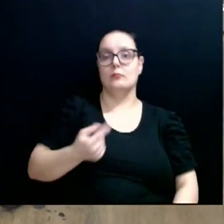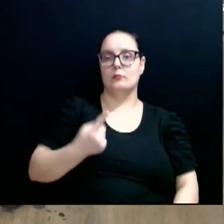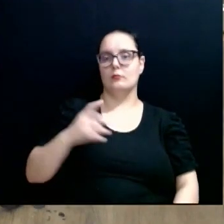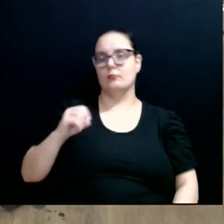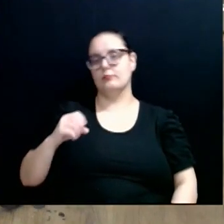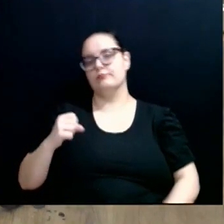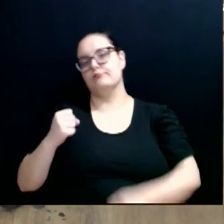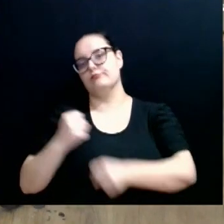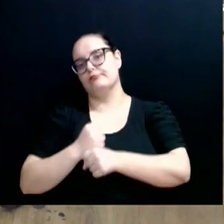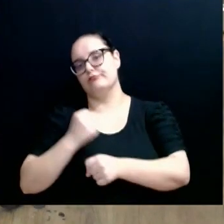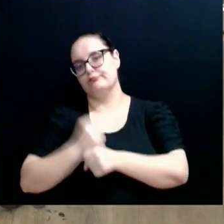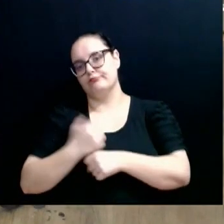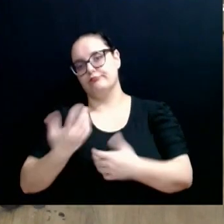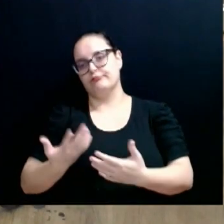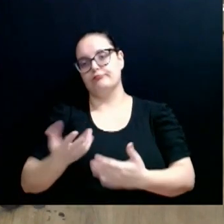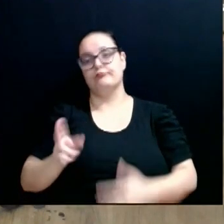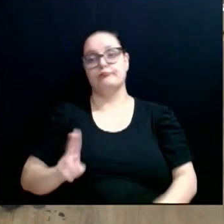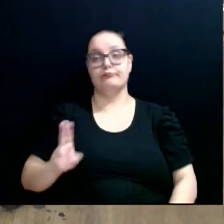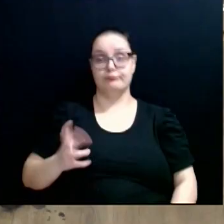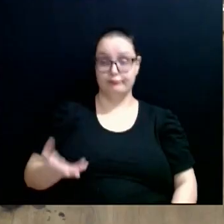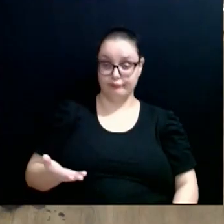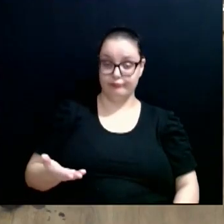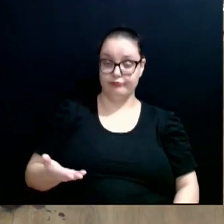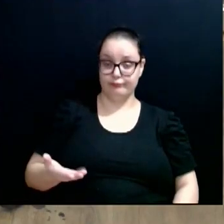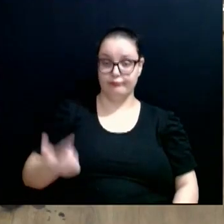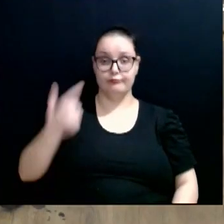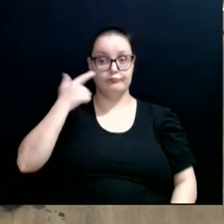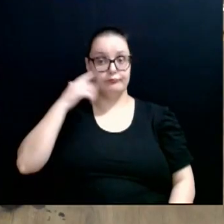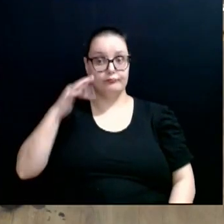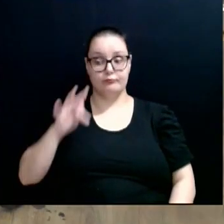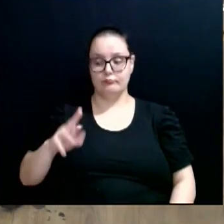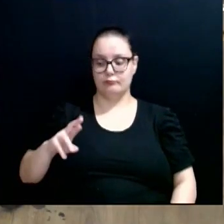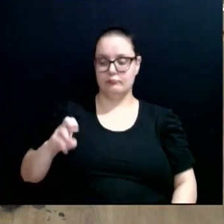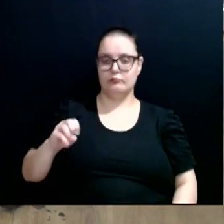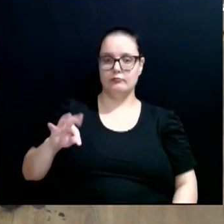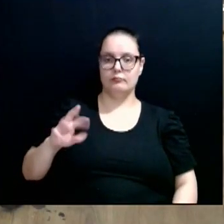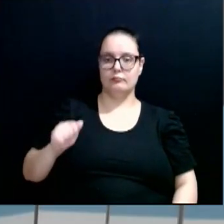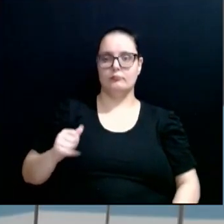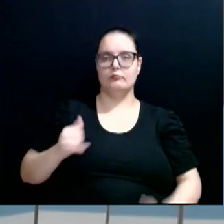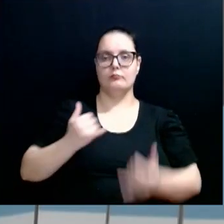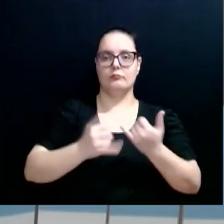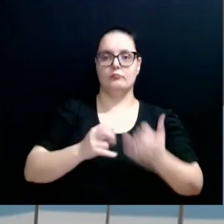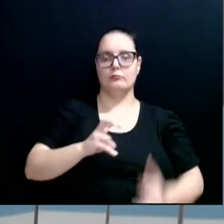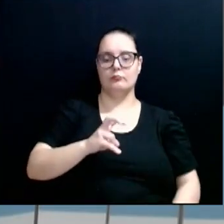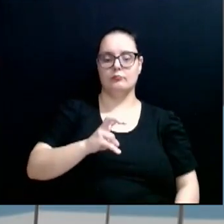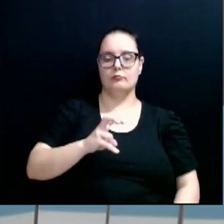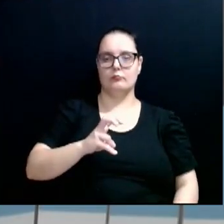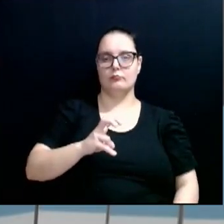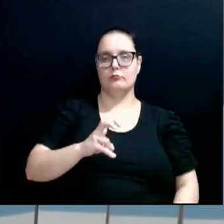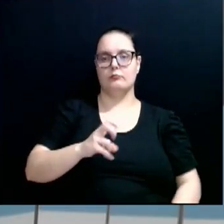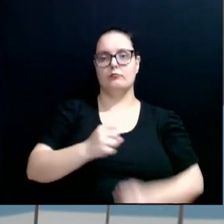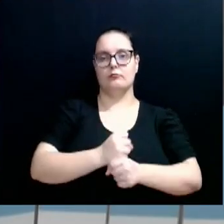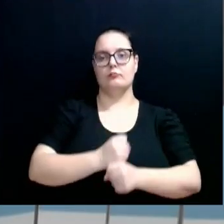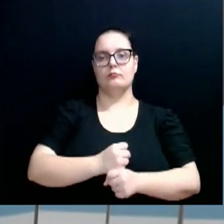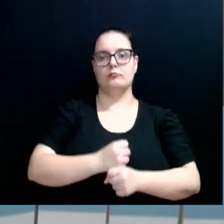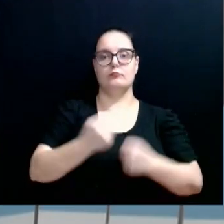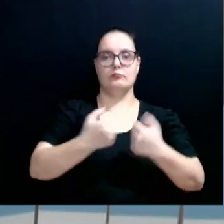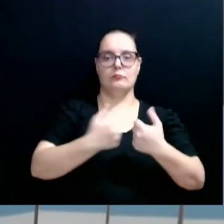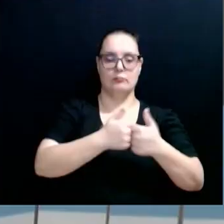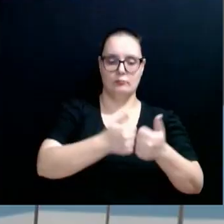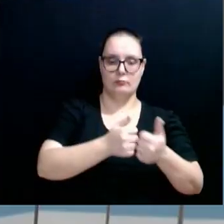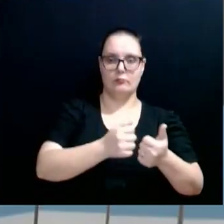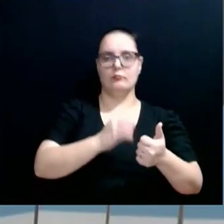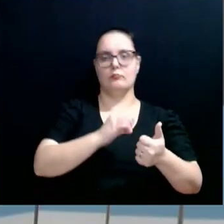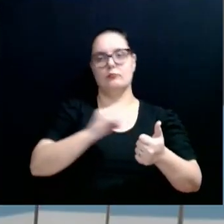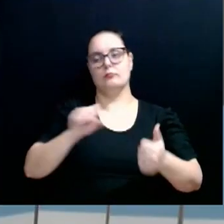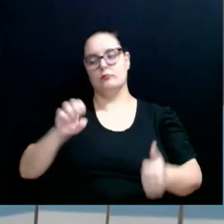Hoje. Então você imagina uma frota com idade média de 5 anos, vai ter carro zero, vai ter carro seminovo, vai